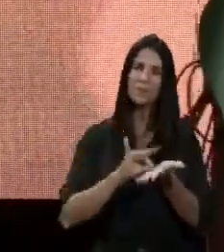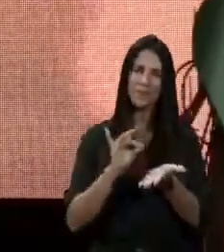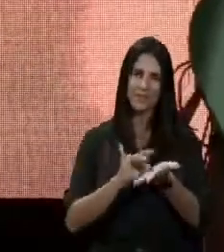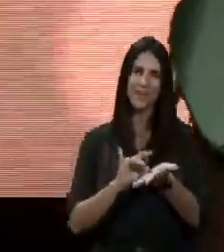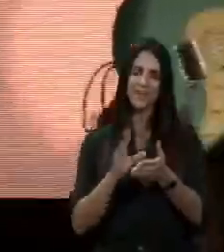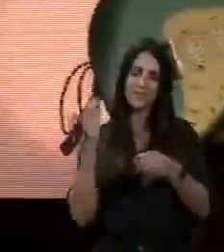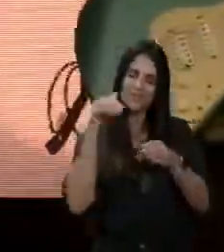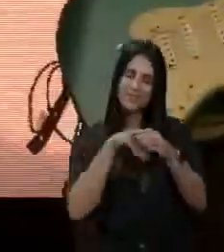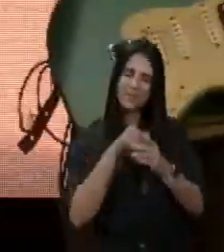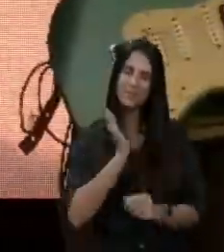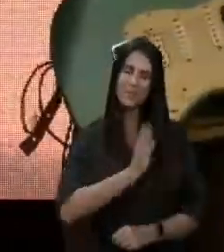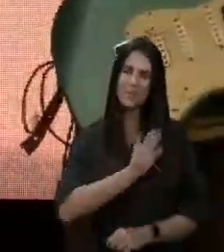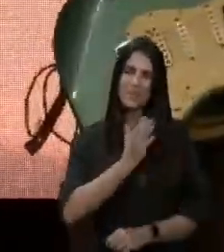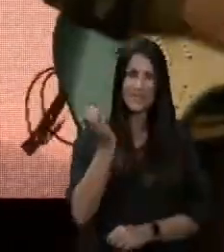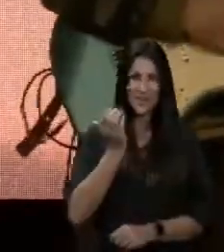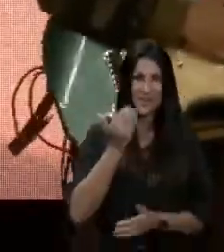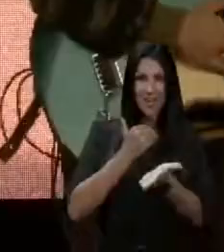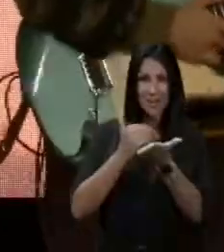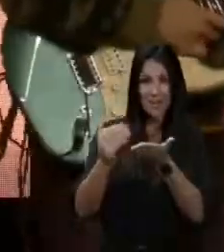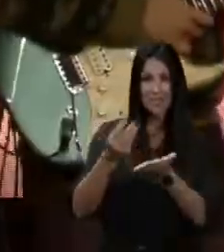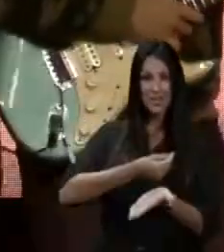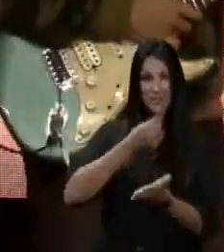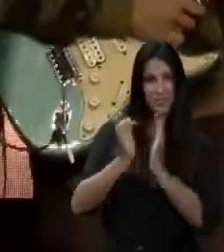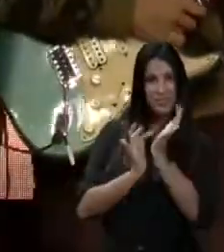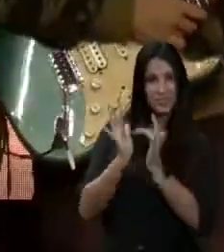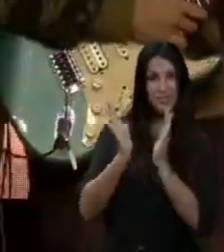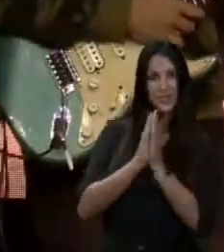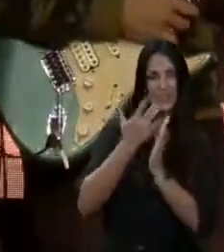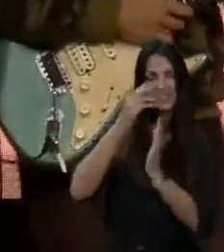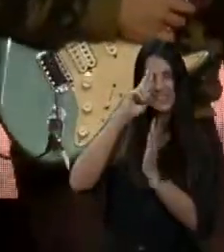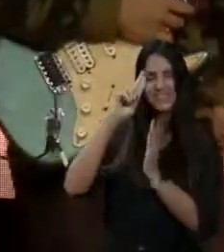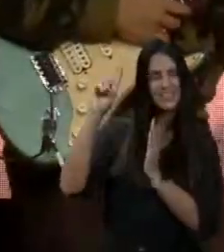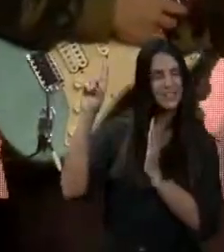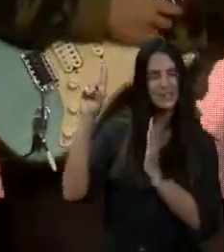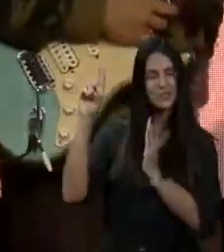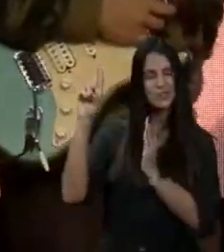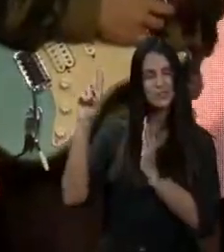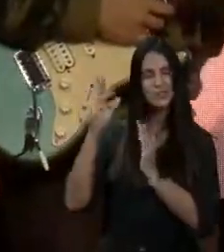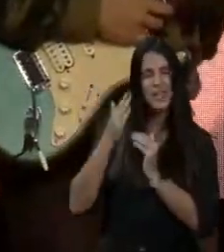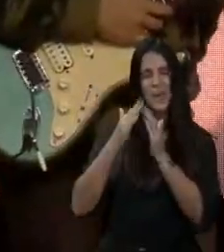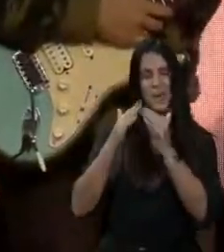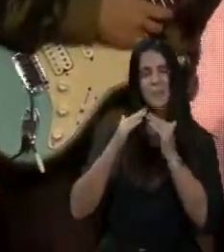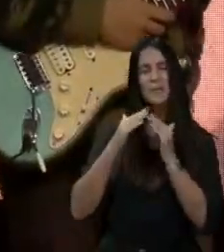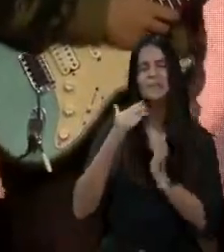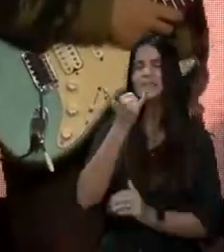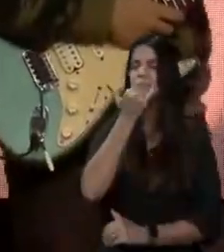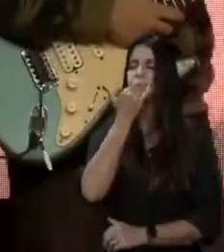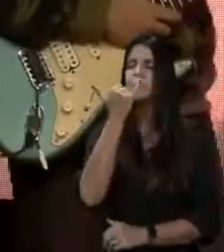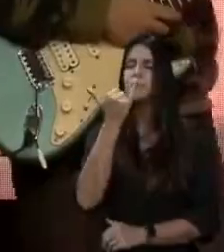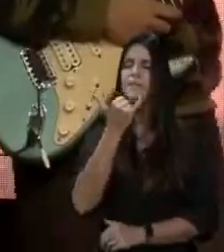dentro do seu coração quer começar a vida com Jesus hora comigo o senhor eu te peço perdão dos meus